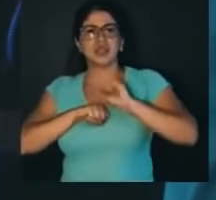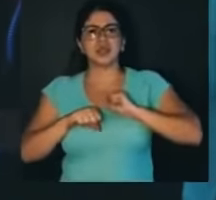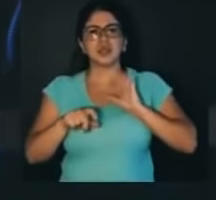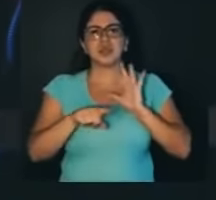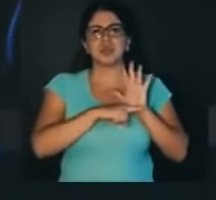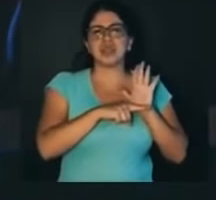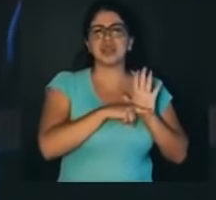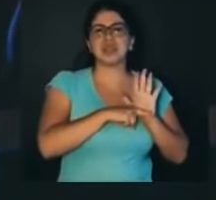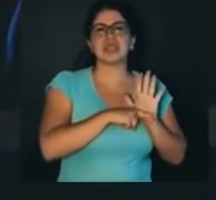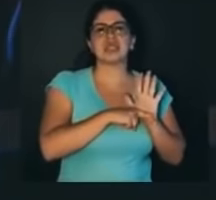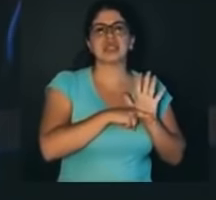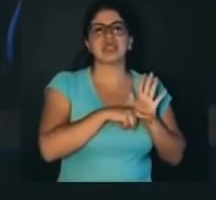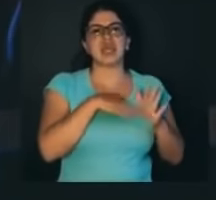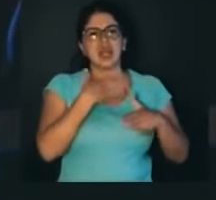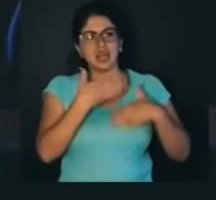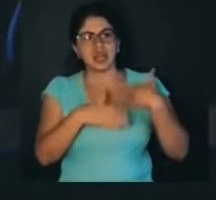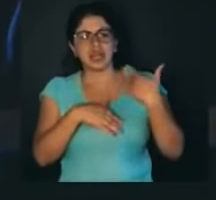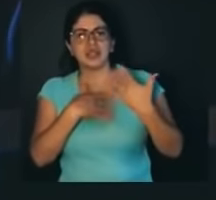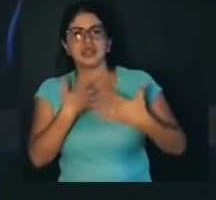Então você que nos acompanha,